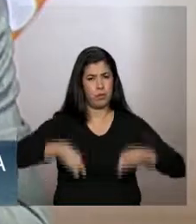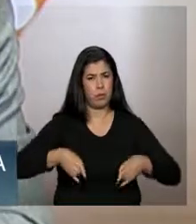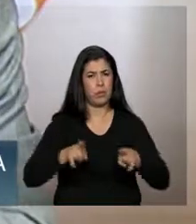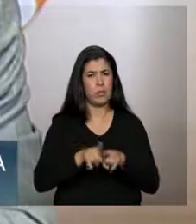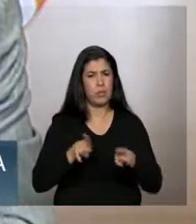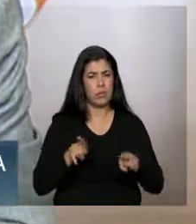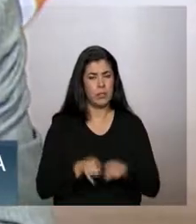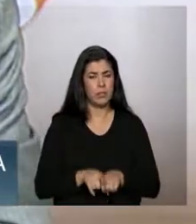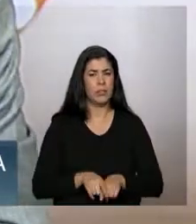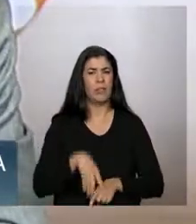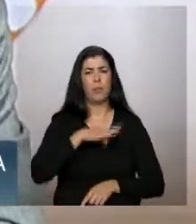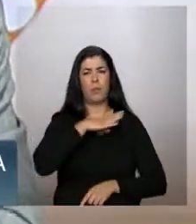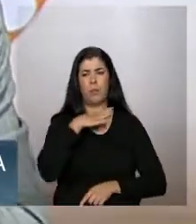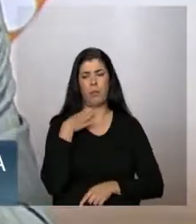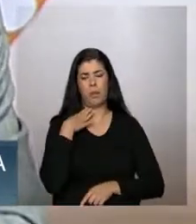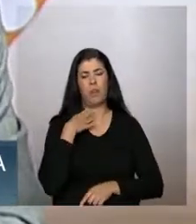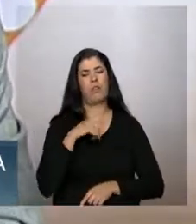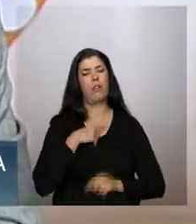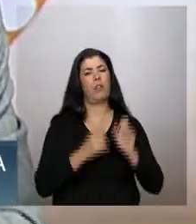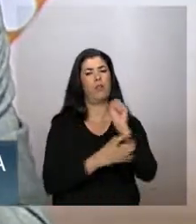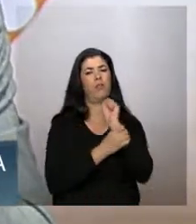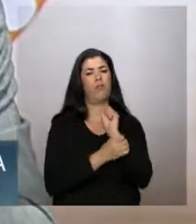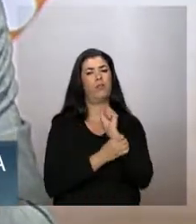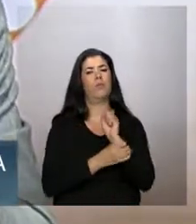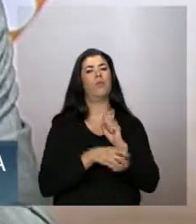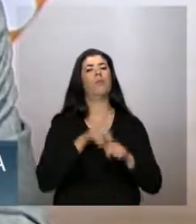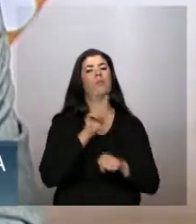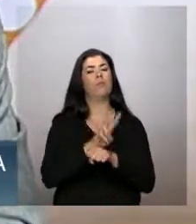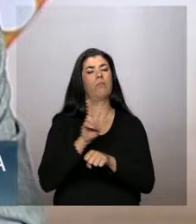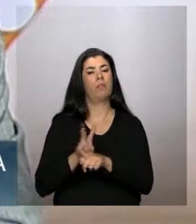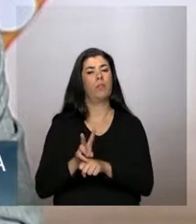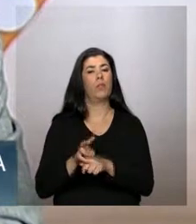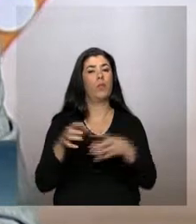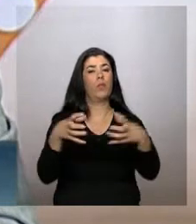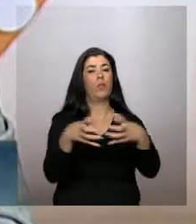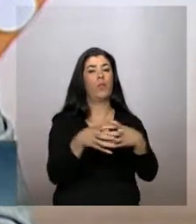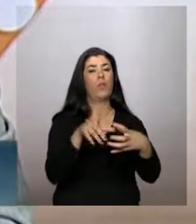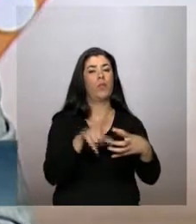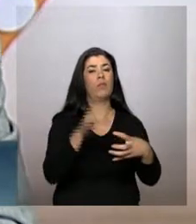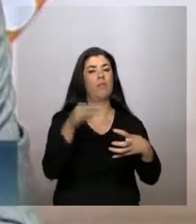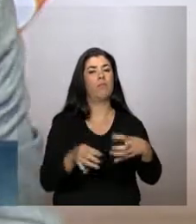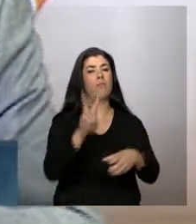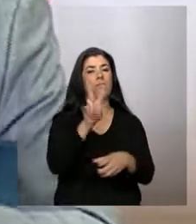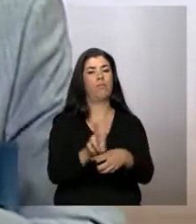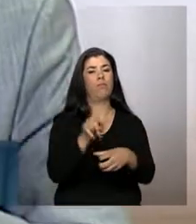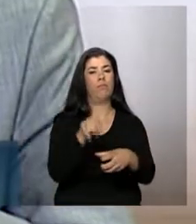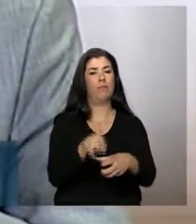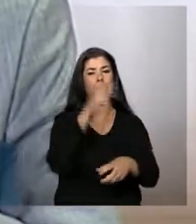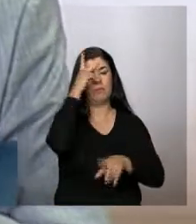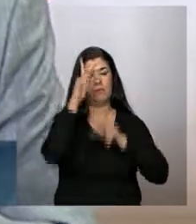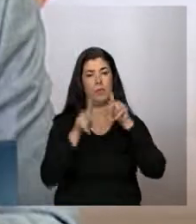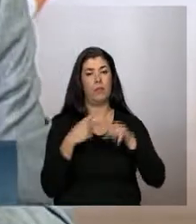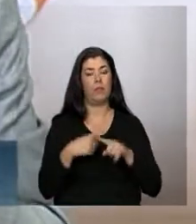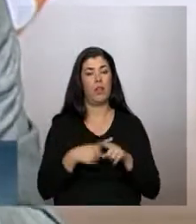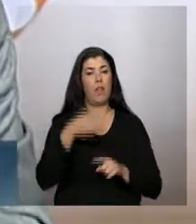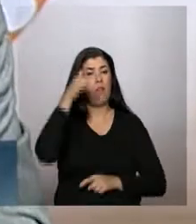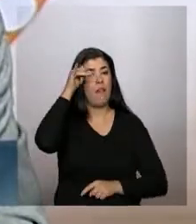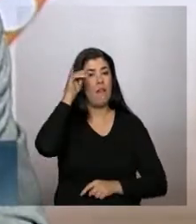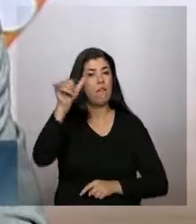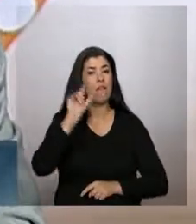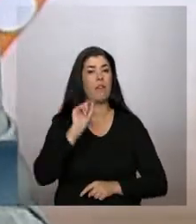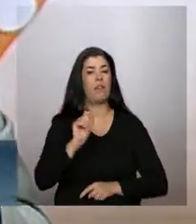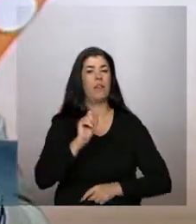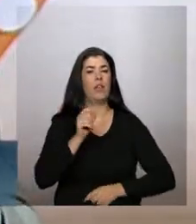garante efetivamente a cobertura. E a proteção é uma proteção coletiva, porque a gente faz com que a circulação do